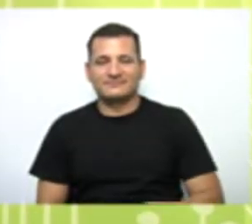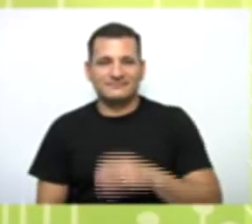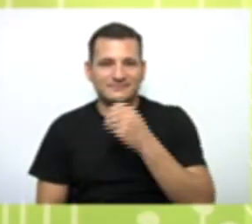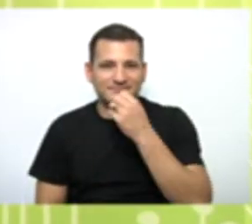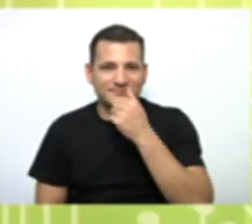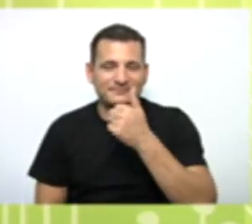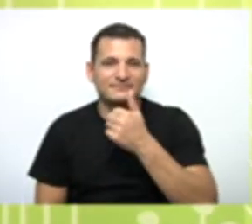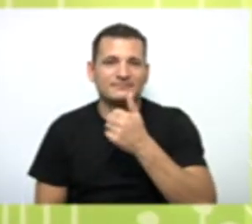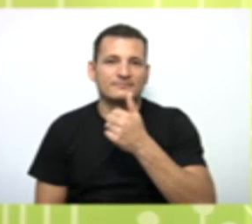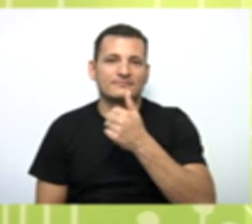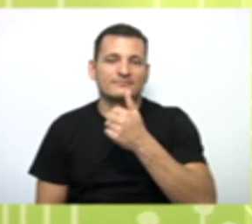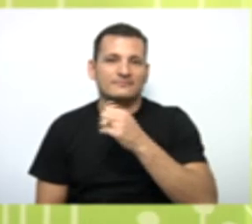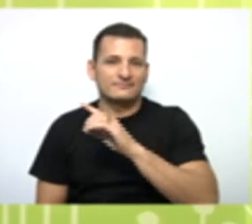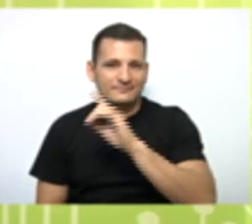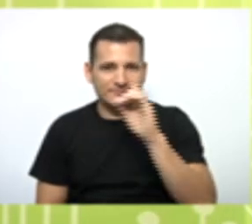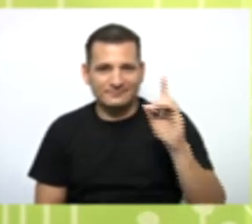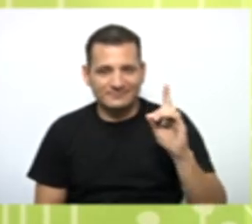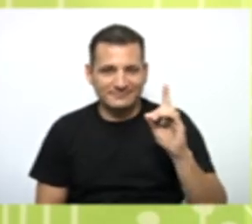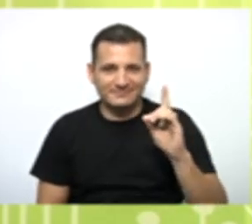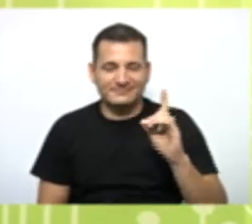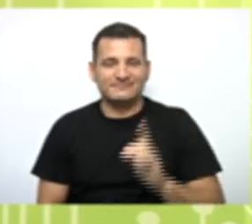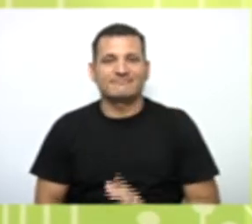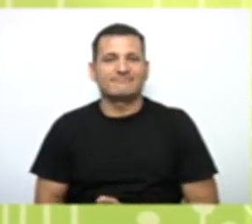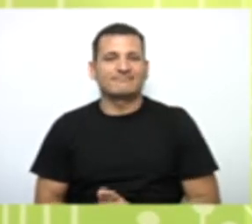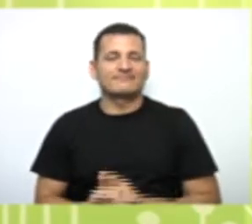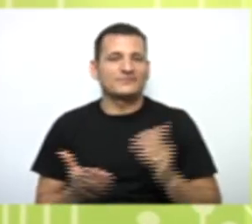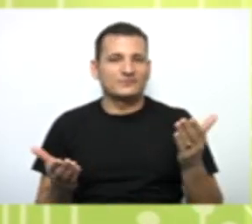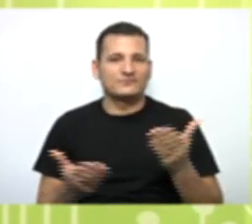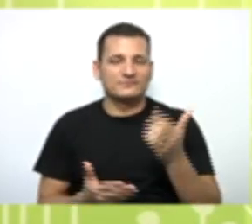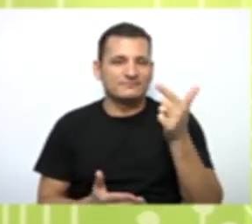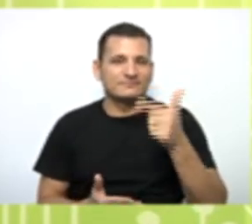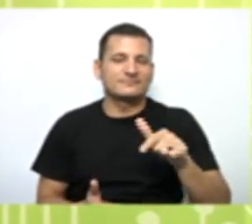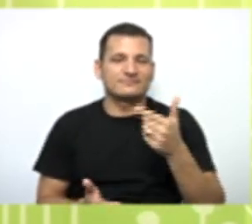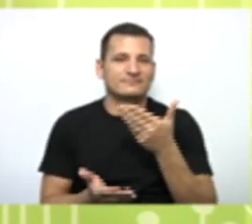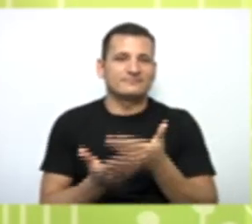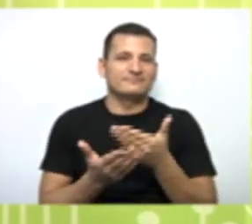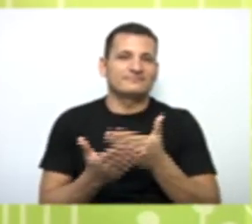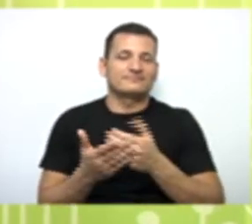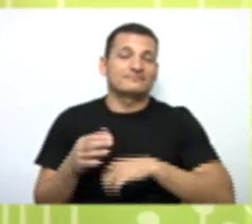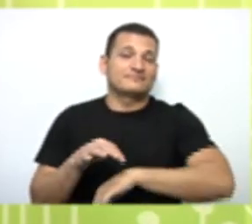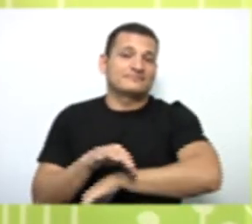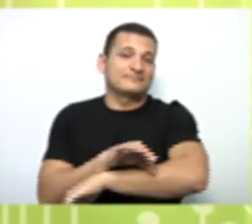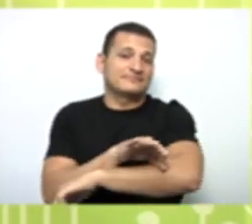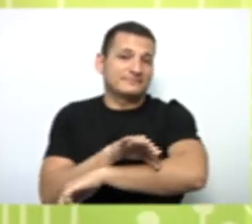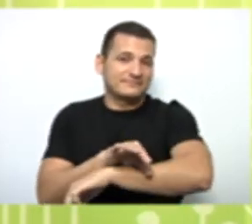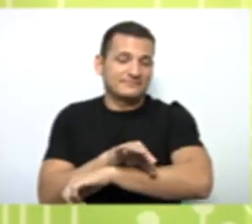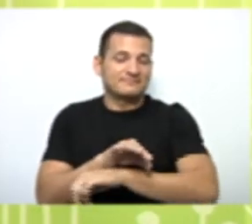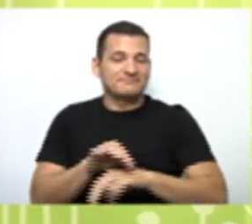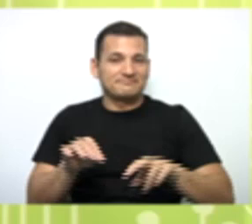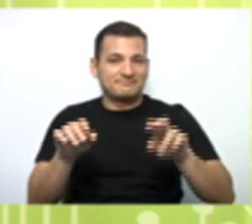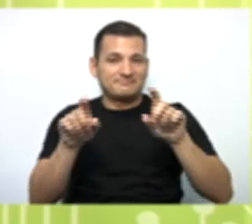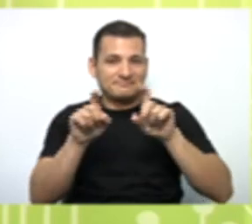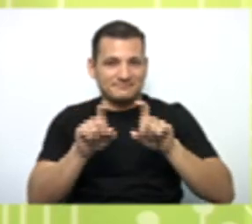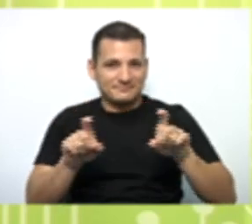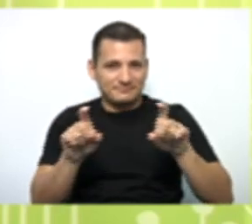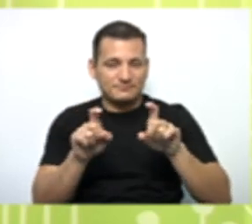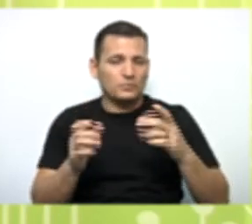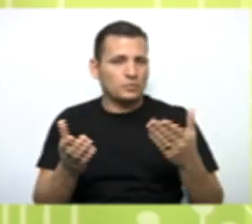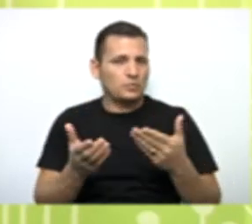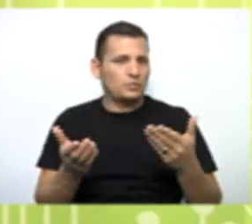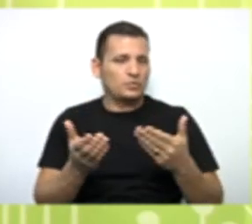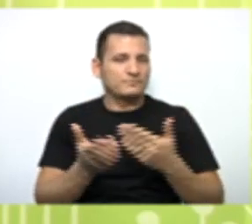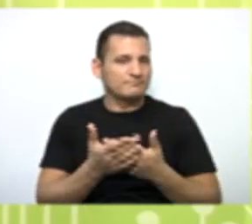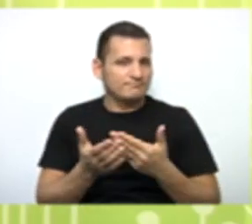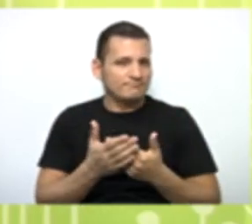Bom dia, pessoal. Vamos para mais uma aula de arquitetura de computadores, só que hoje não é uma aula qualquer. Hoje